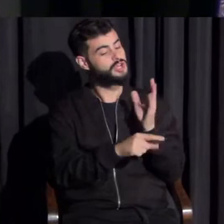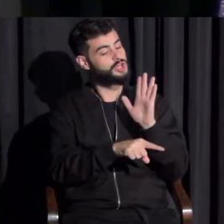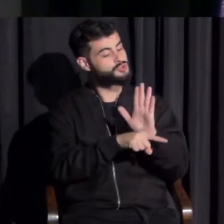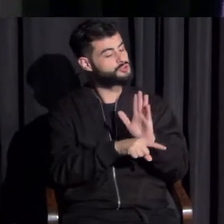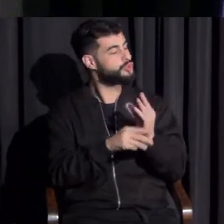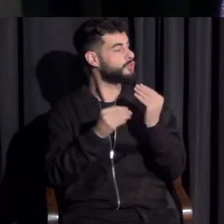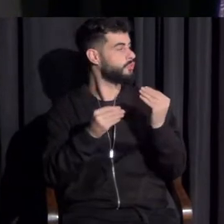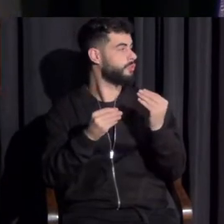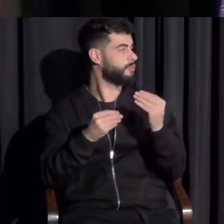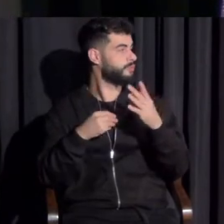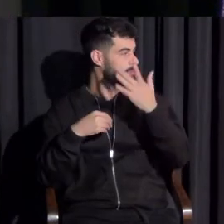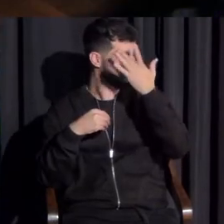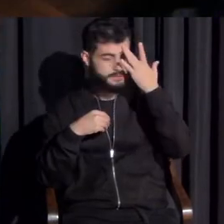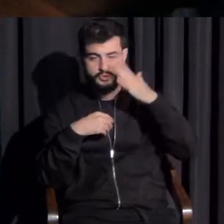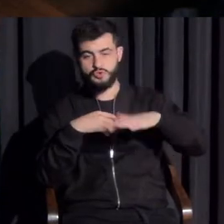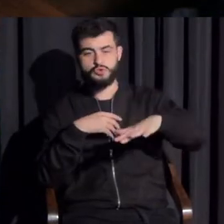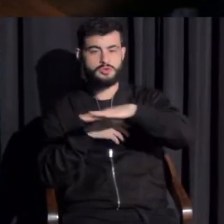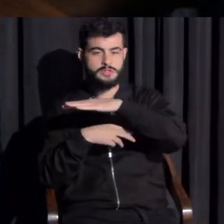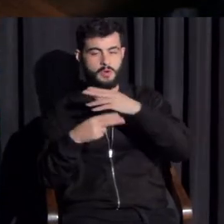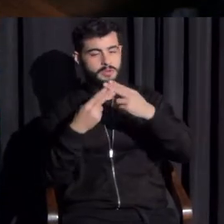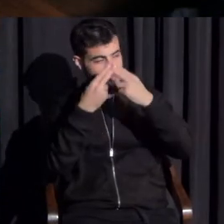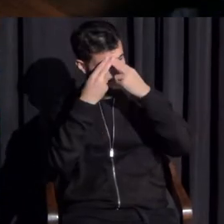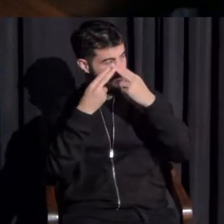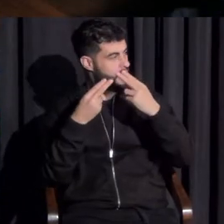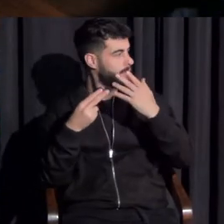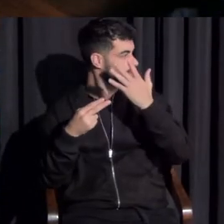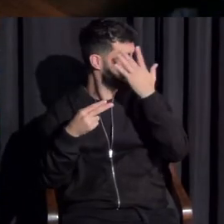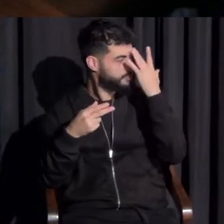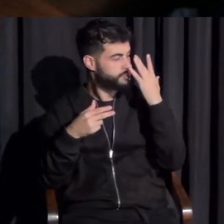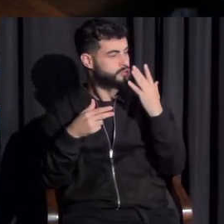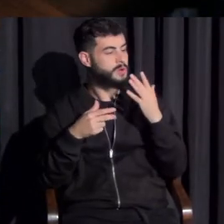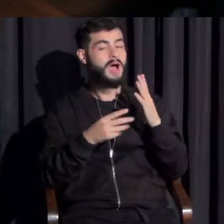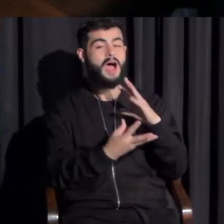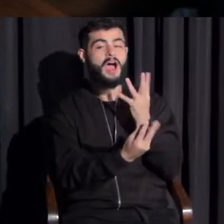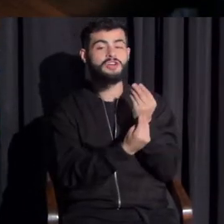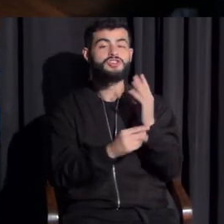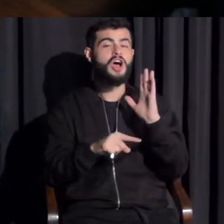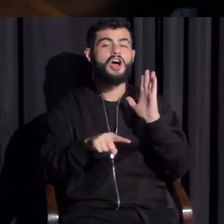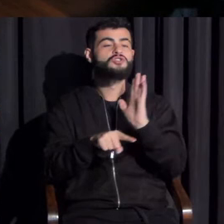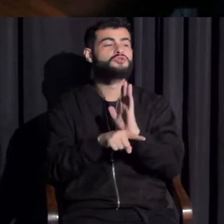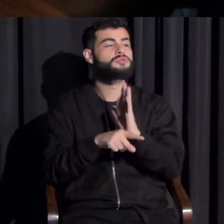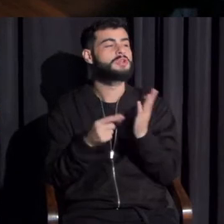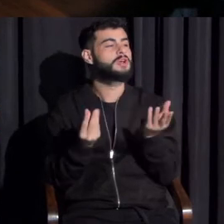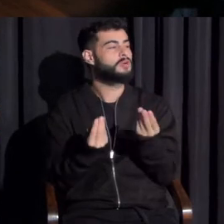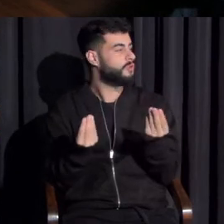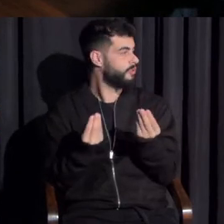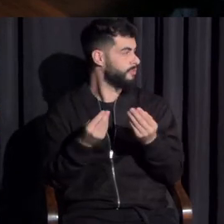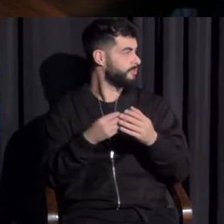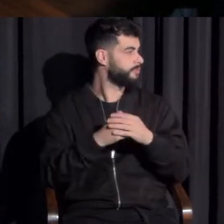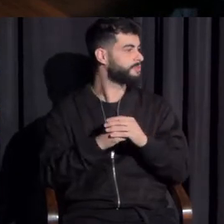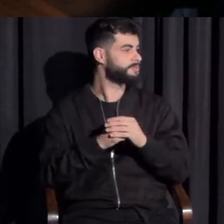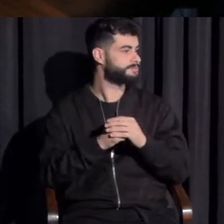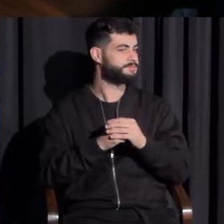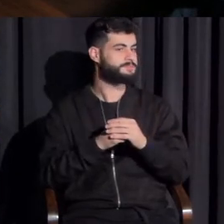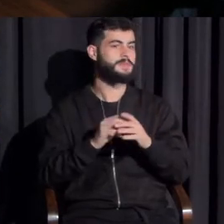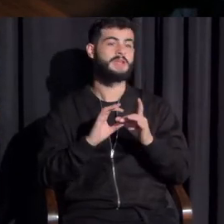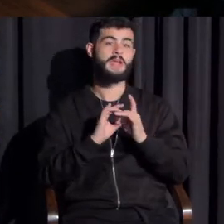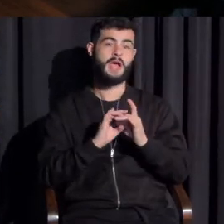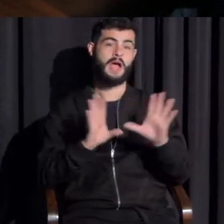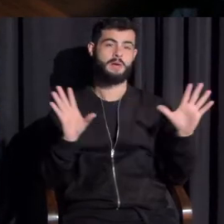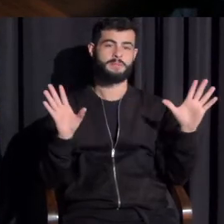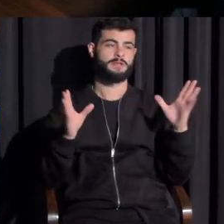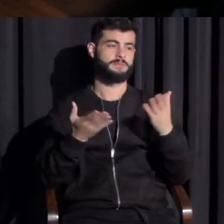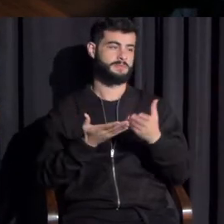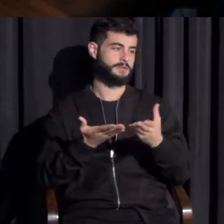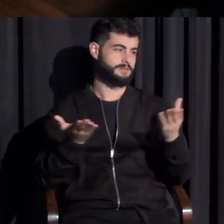social? Até onde a arte pode ir nesses contextos? Né? E abrir para vocês. Aí a gente